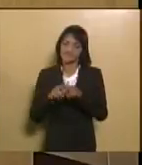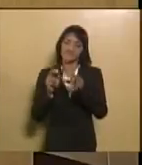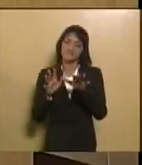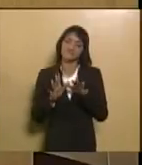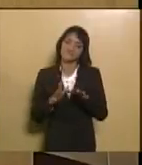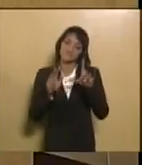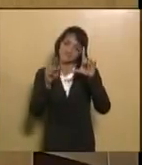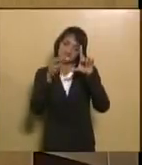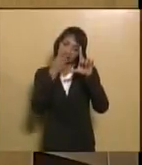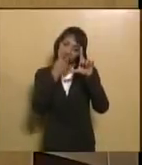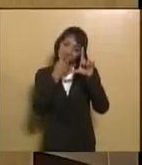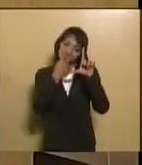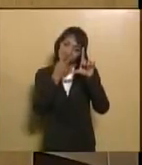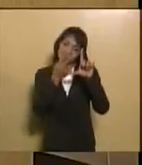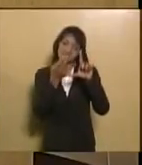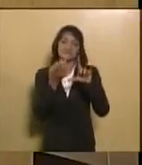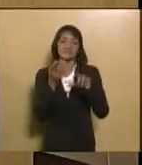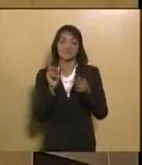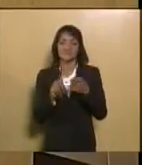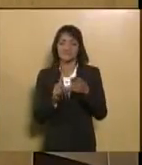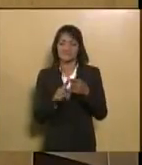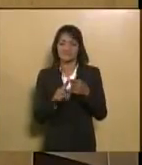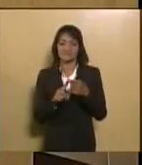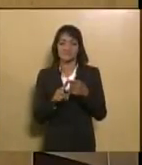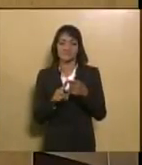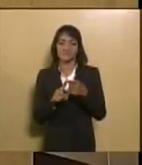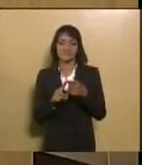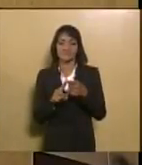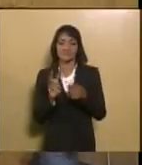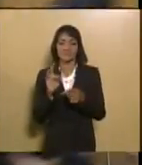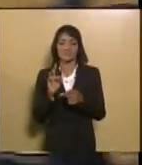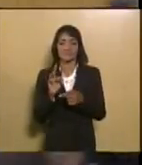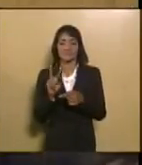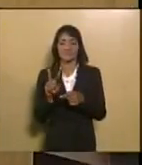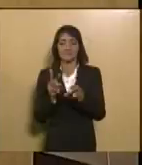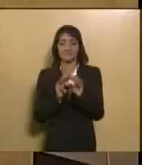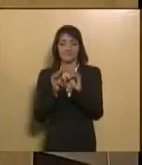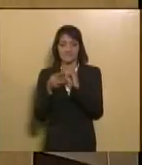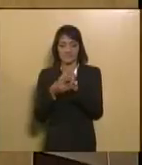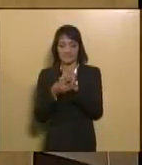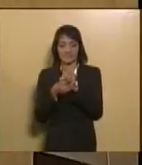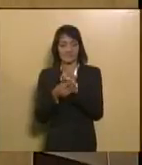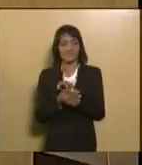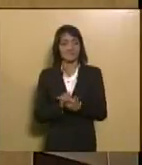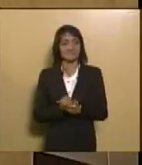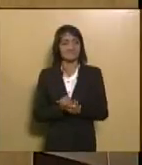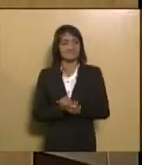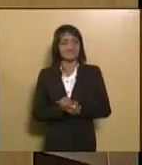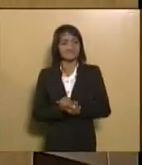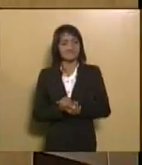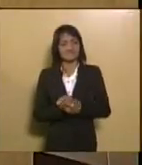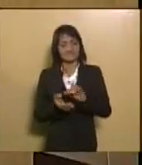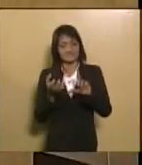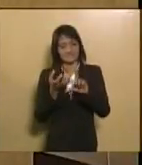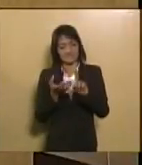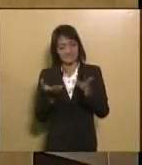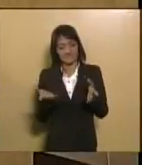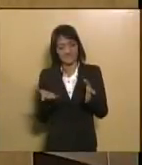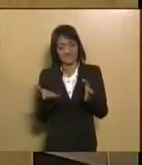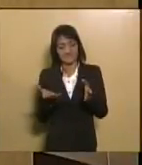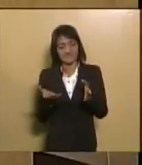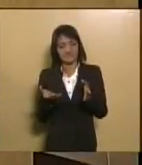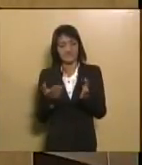nos assistem pela TV Alese. Senhor presidente, quero nesse reinício dos nossos